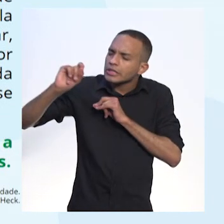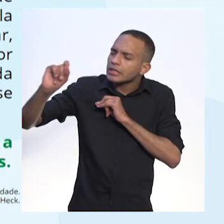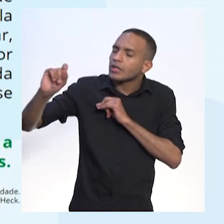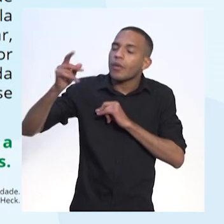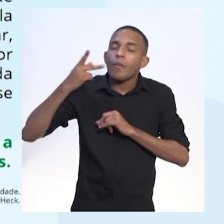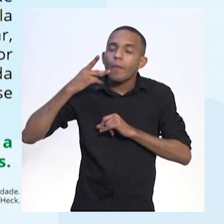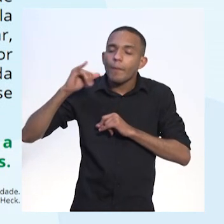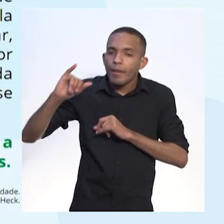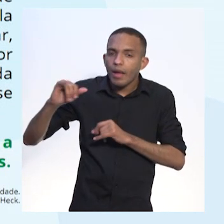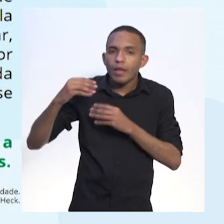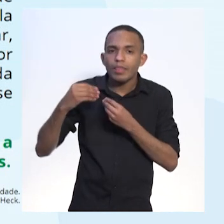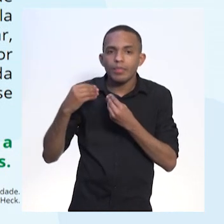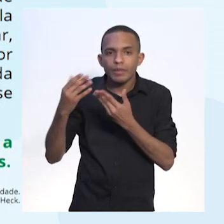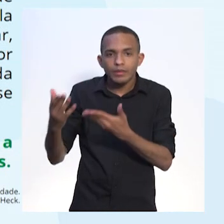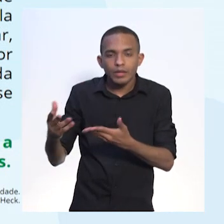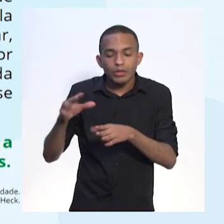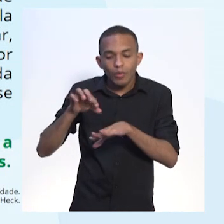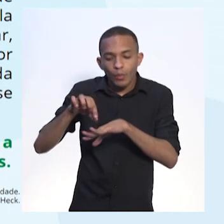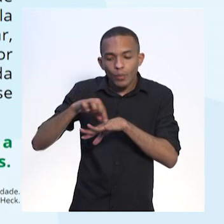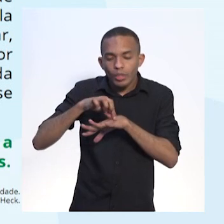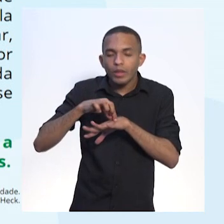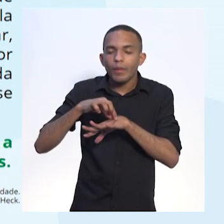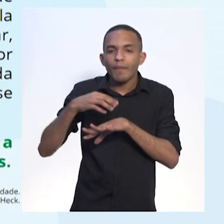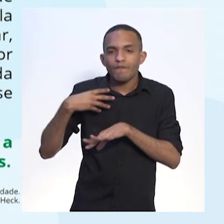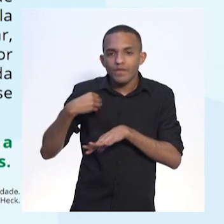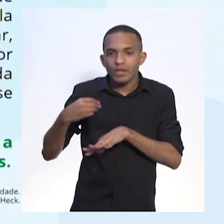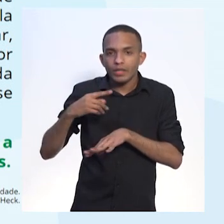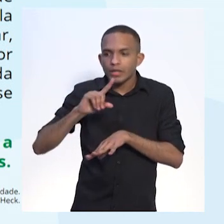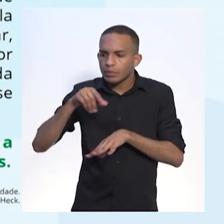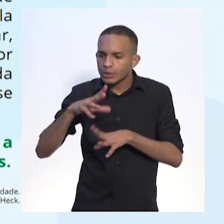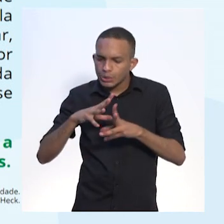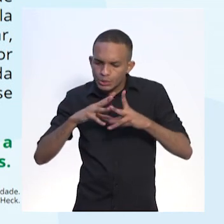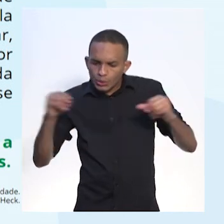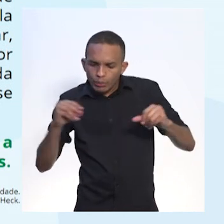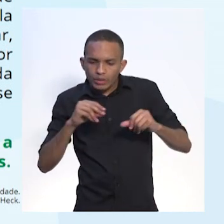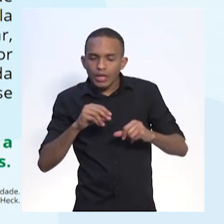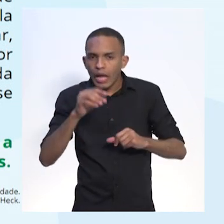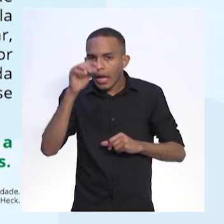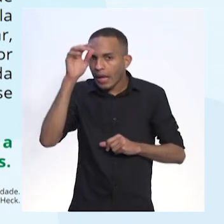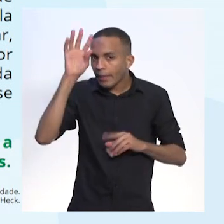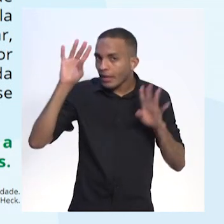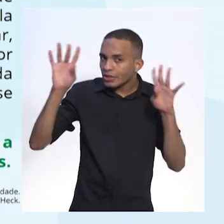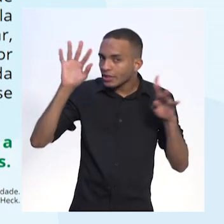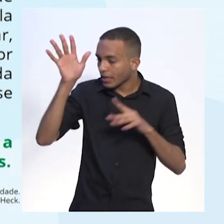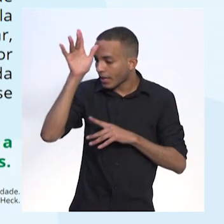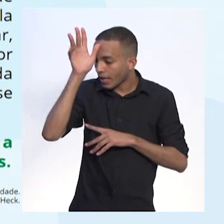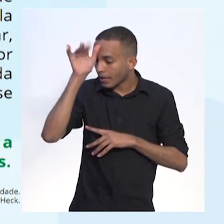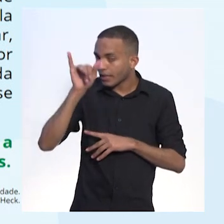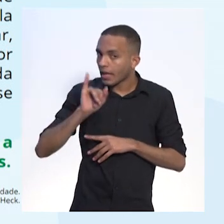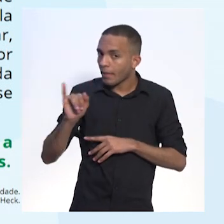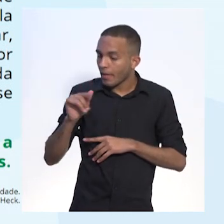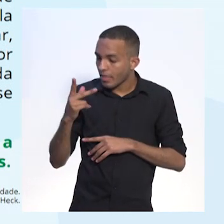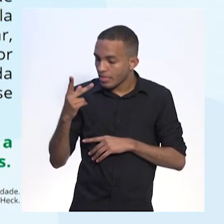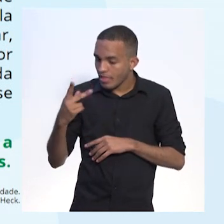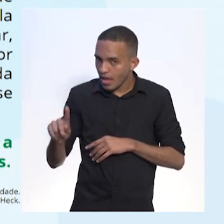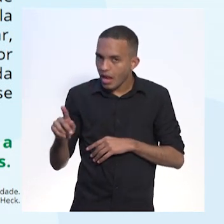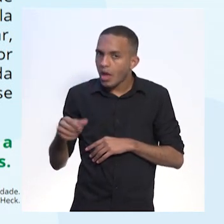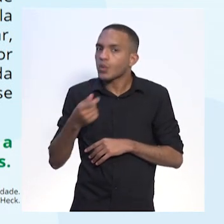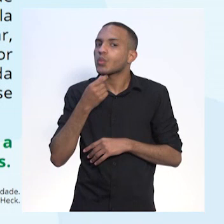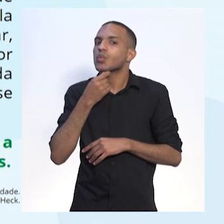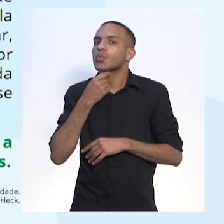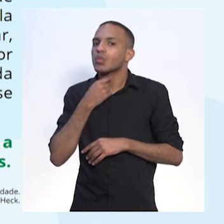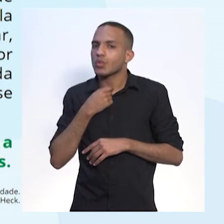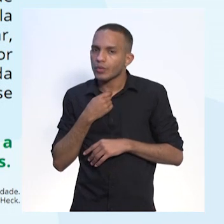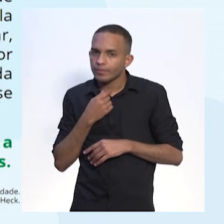de presente para a filha um anel de pérola, que some dias depois. Suspeita-se que a galinha da irmã mais nova engoliu o anel, tá